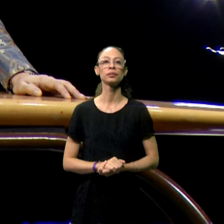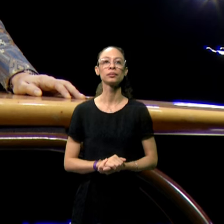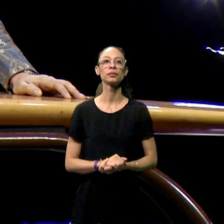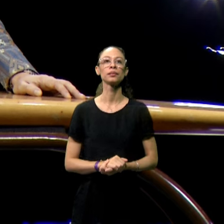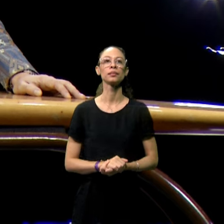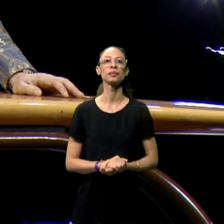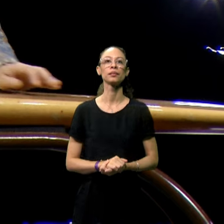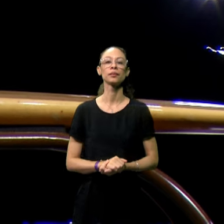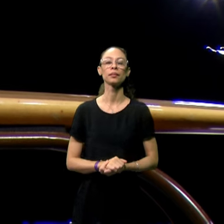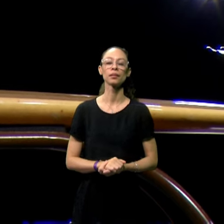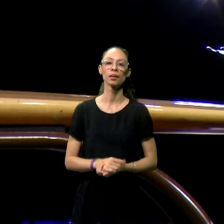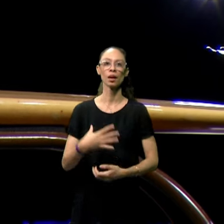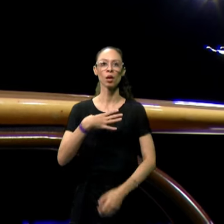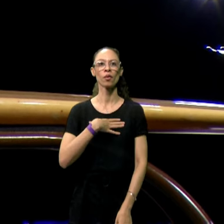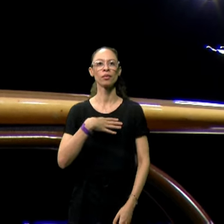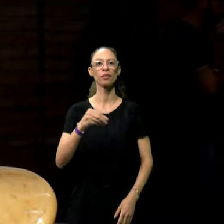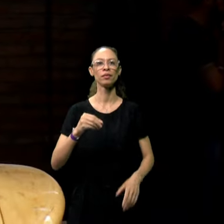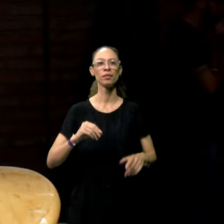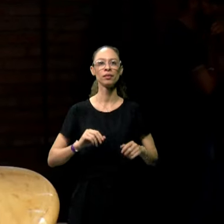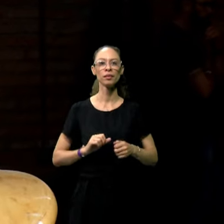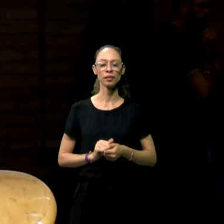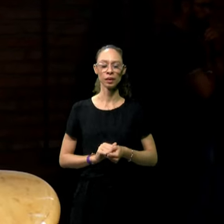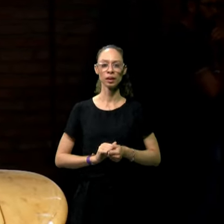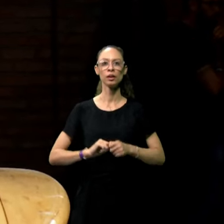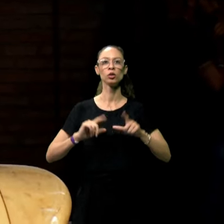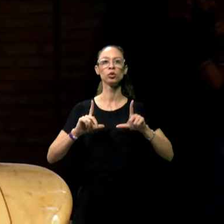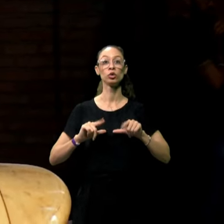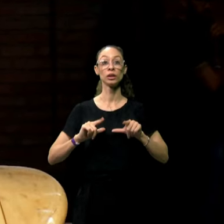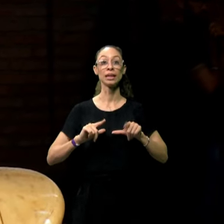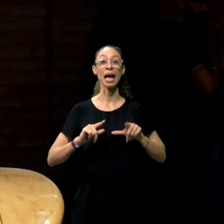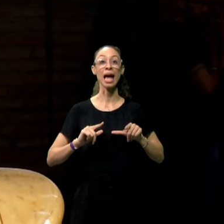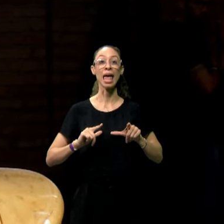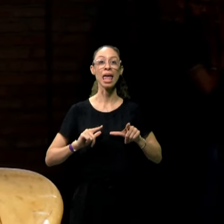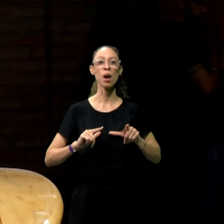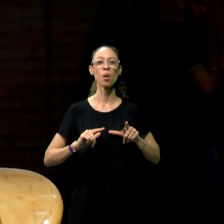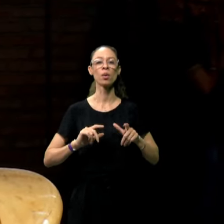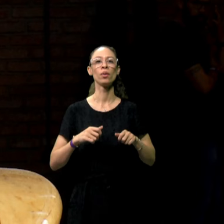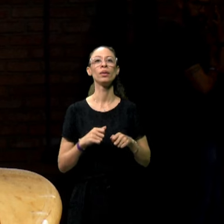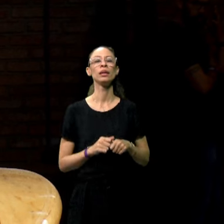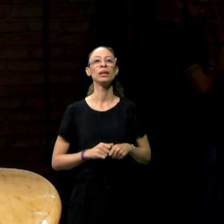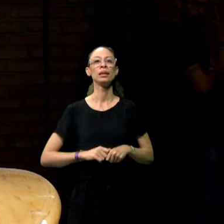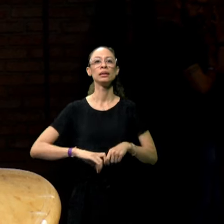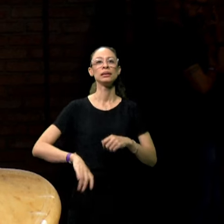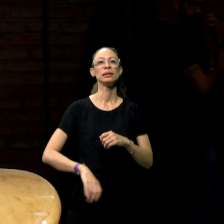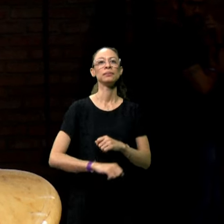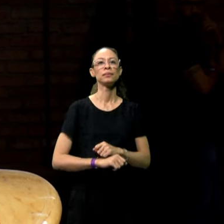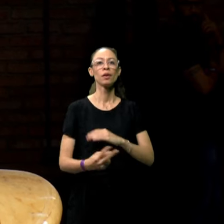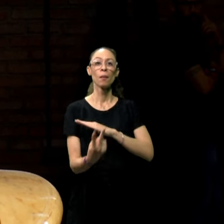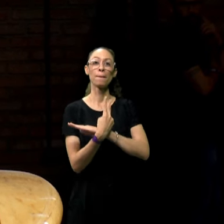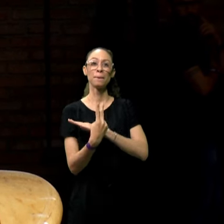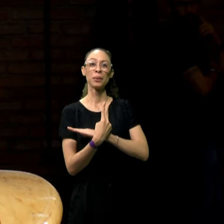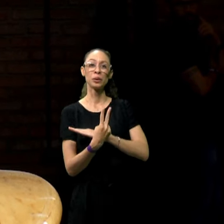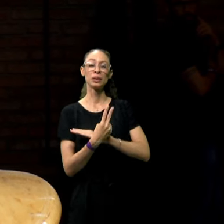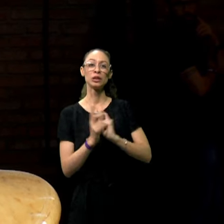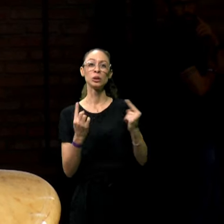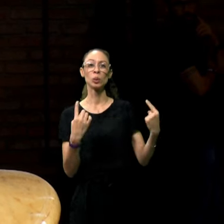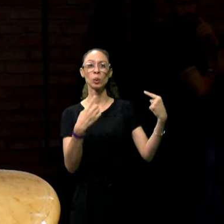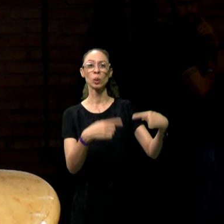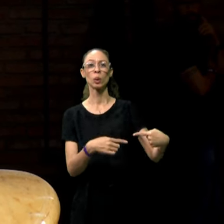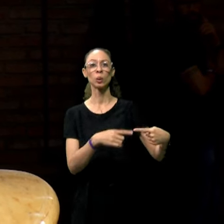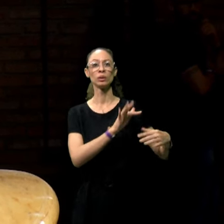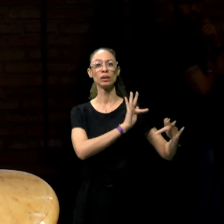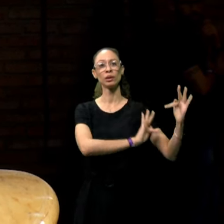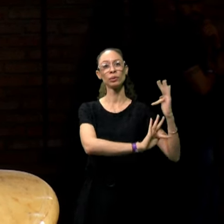mas os filhos de Israel, para se defender dos filisteus, para afiar cada um o seu